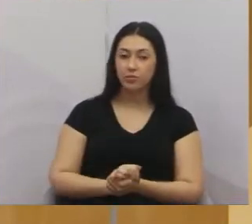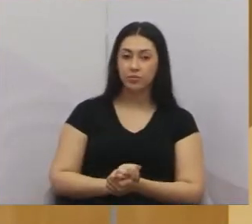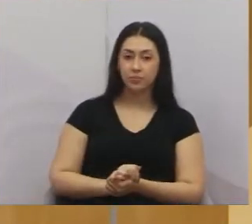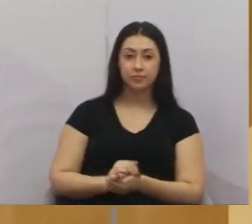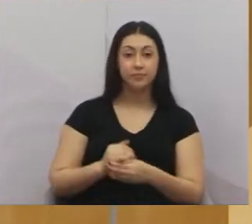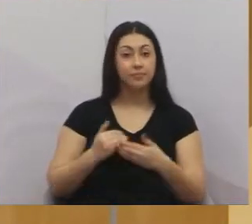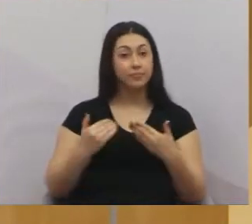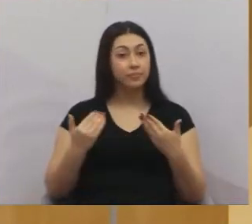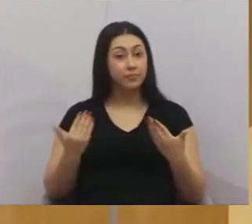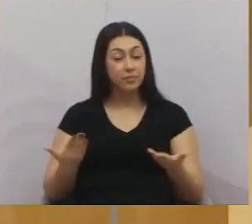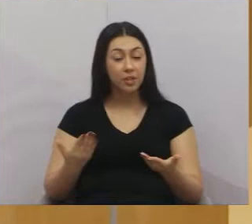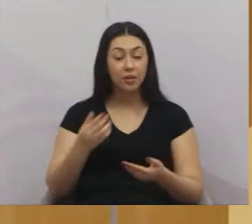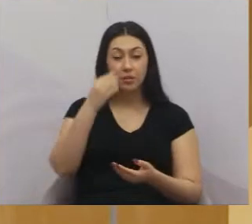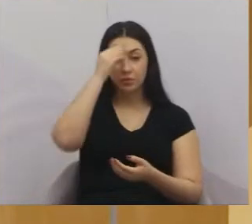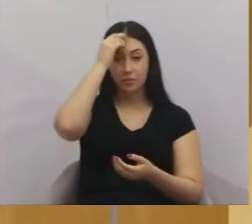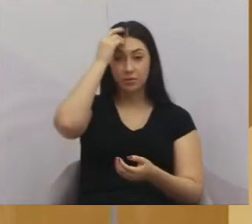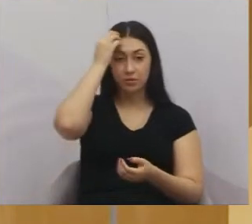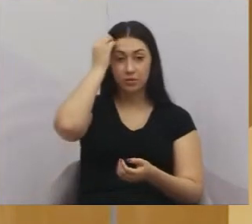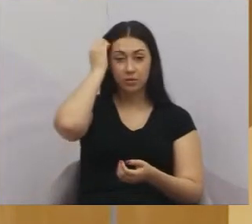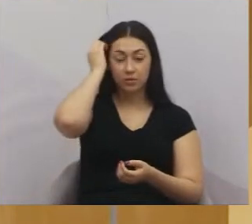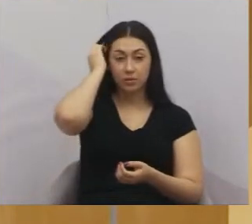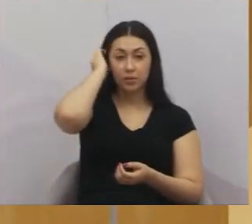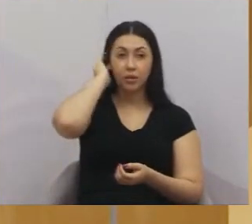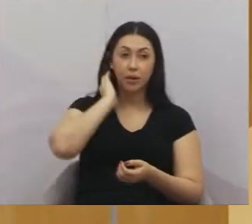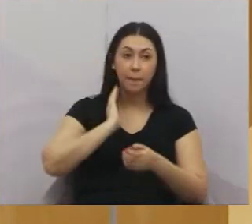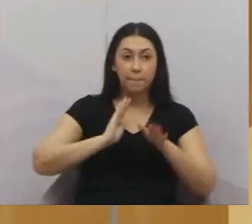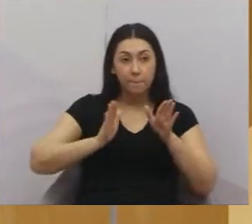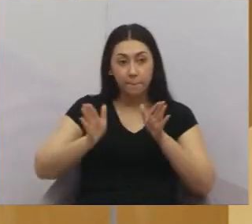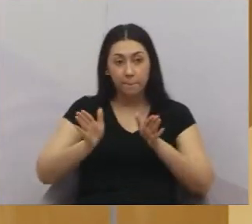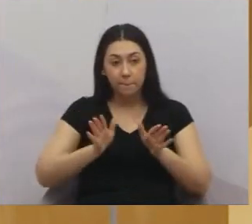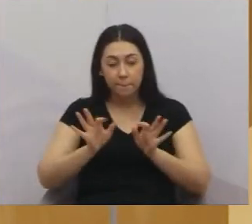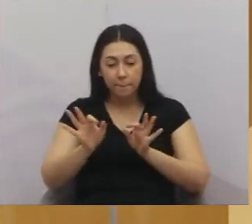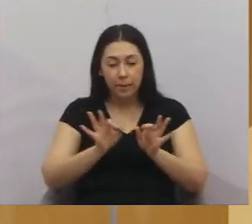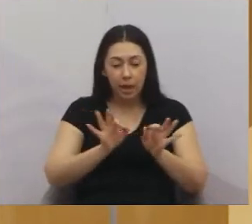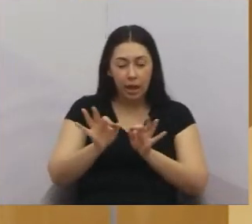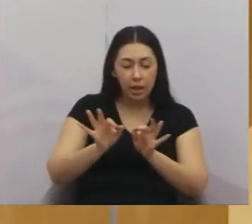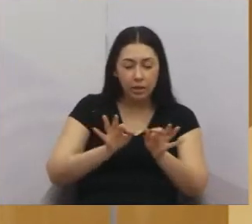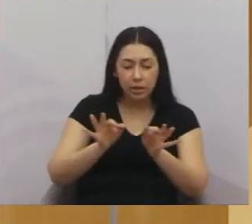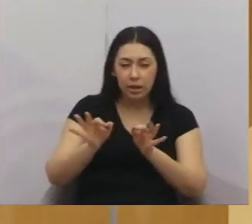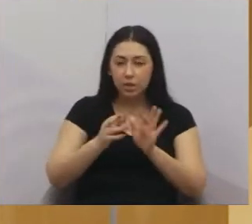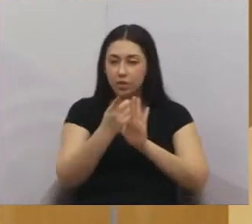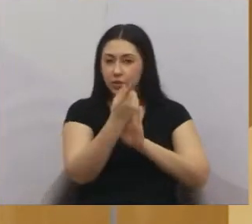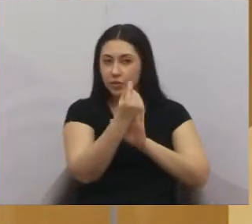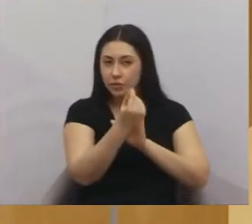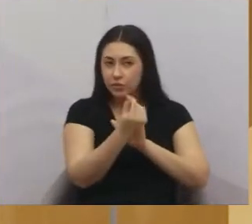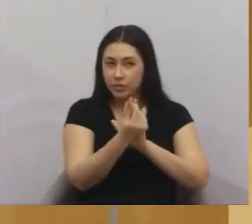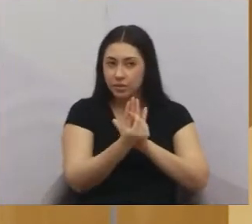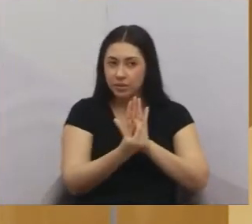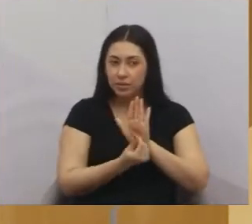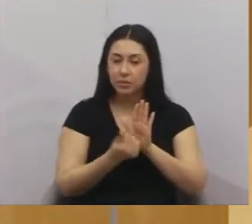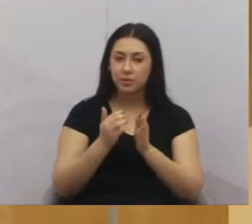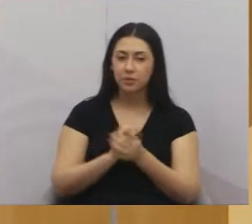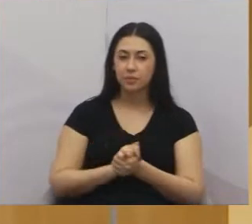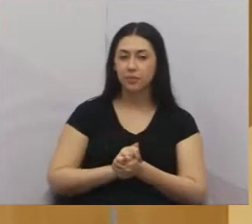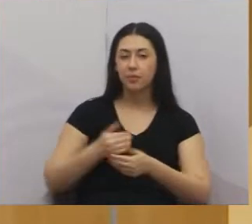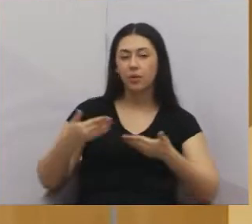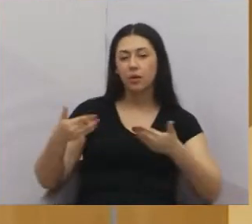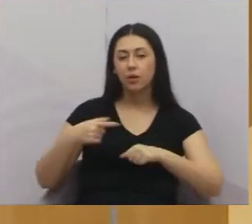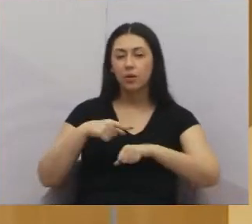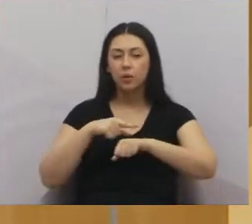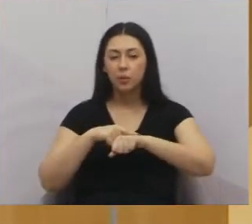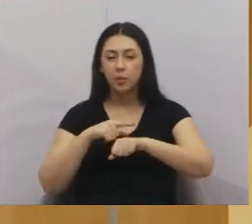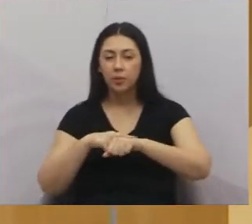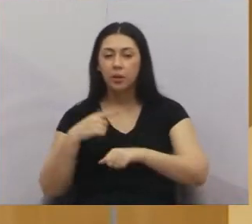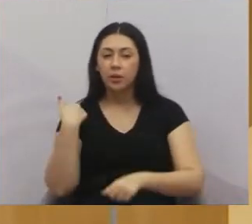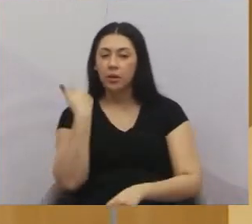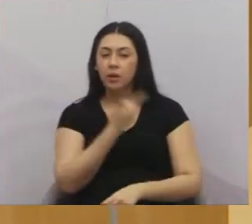Então, é uma peça que planeja as finanças do município. Nesse momento, é o momento em que a gente